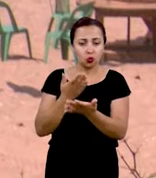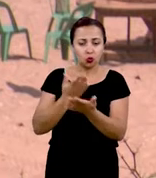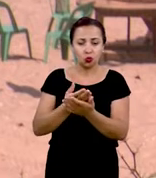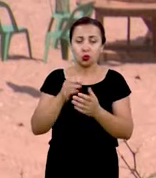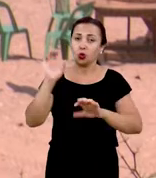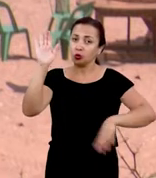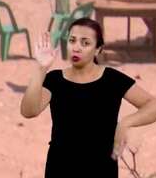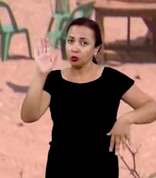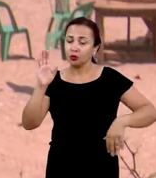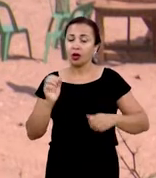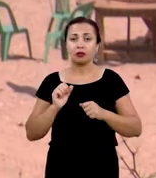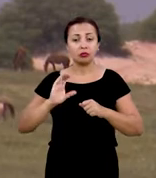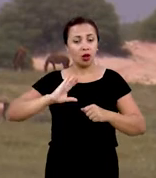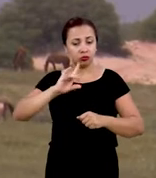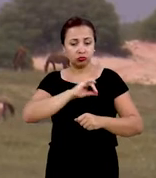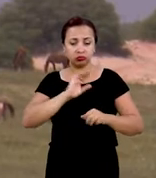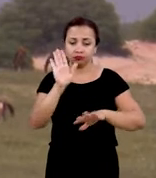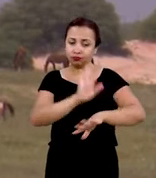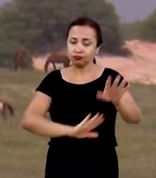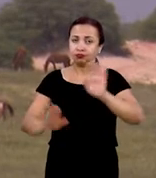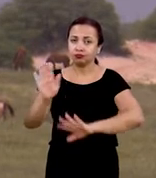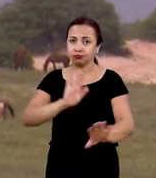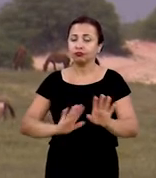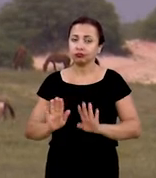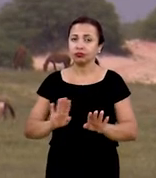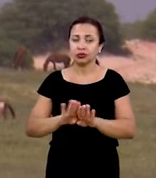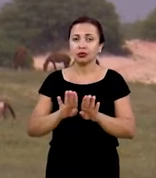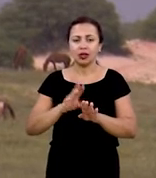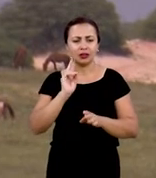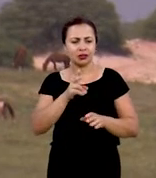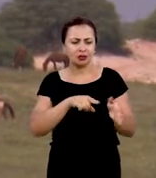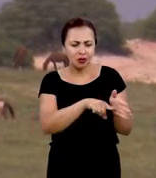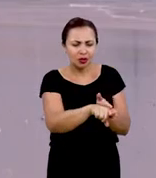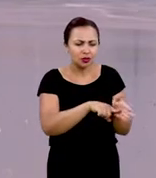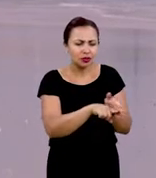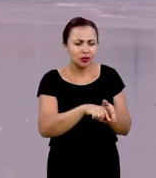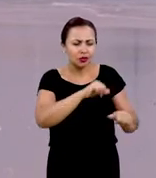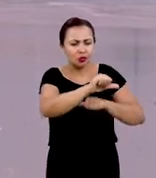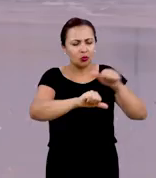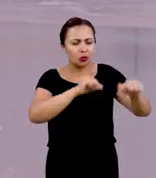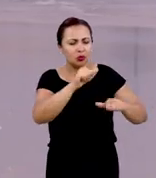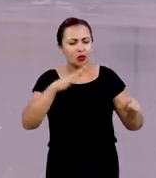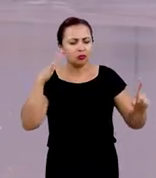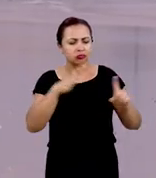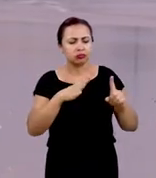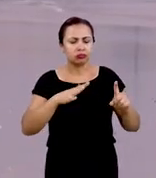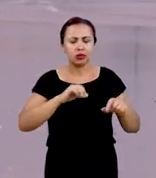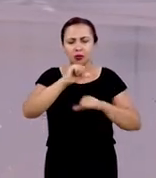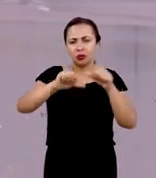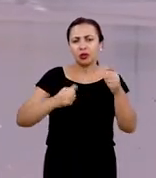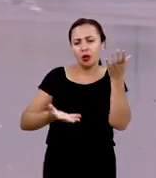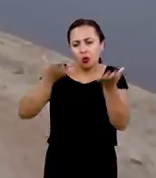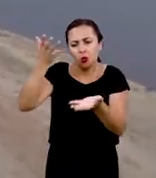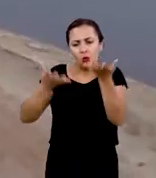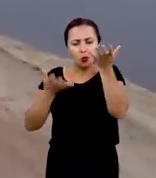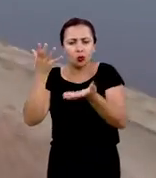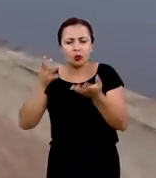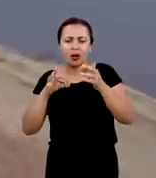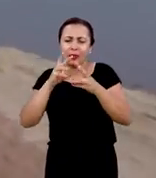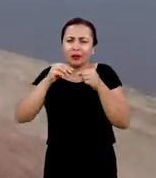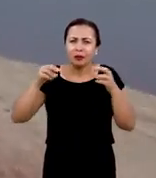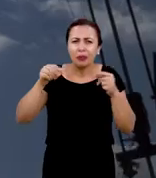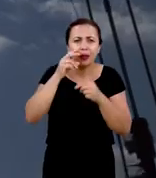Áreas Protegidas, que eu sou coordenador. Sempre a gente vinha investigando as mudanças, os impactos das atividades econômicas,